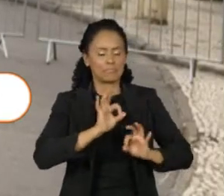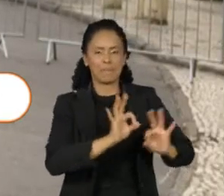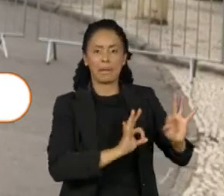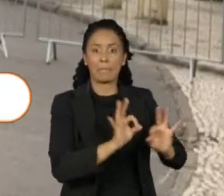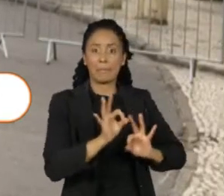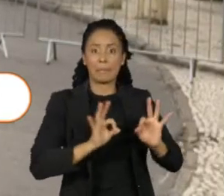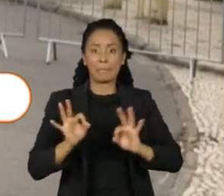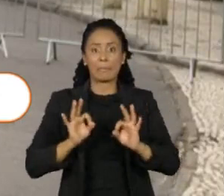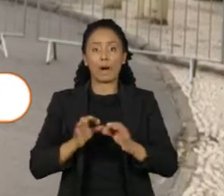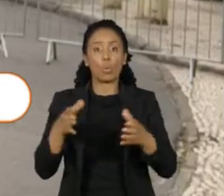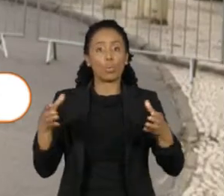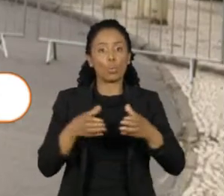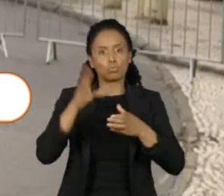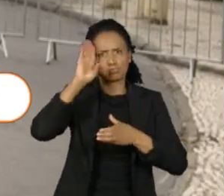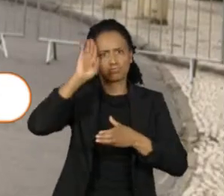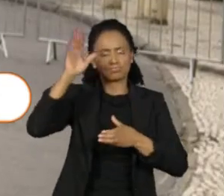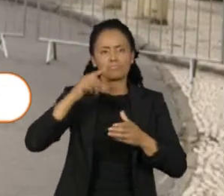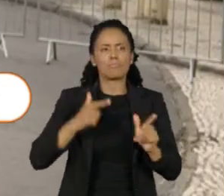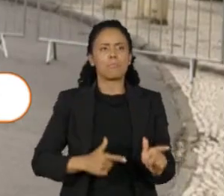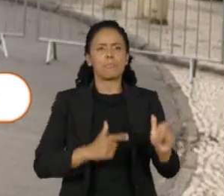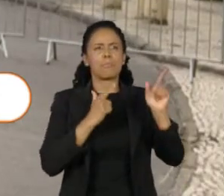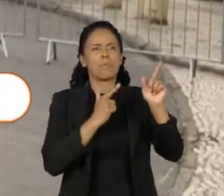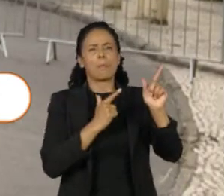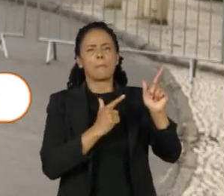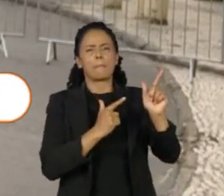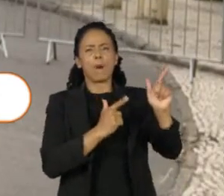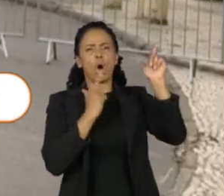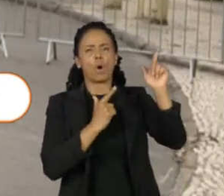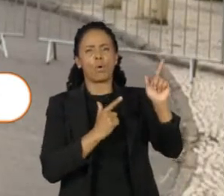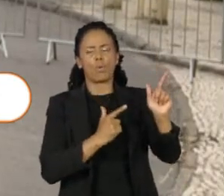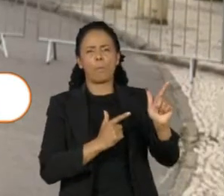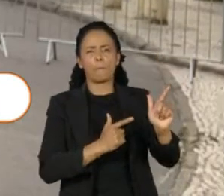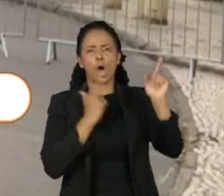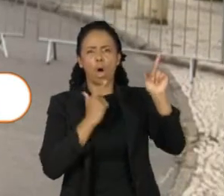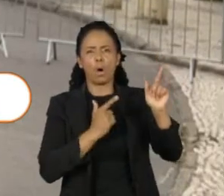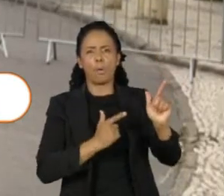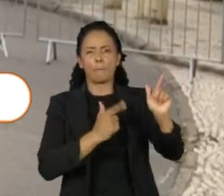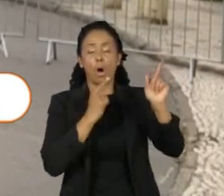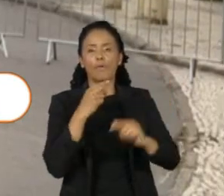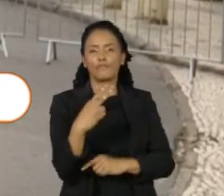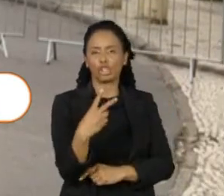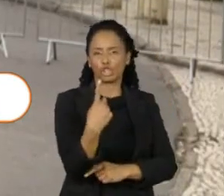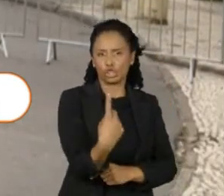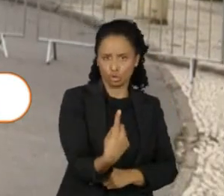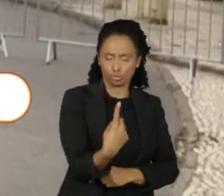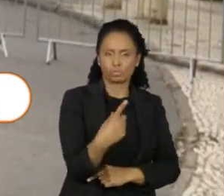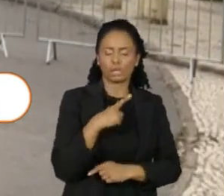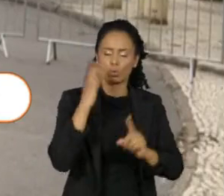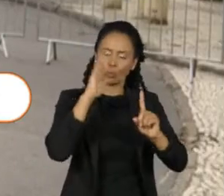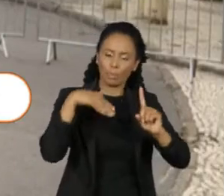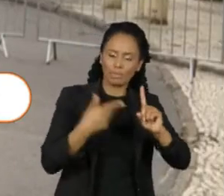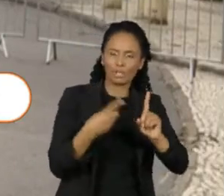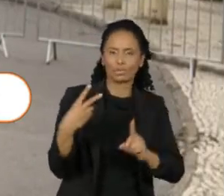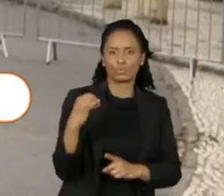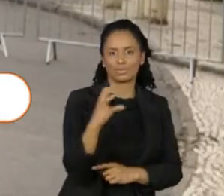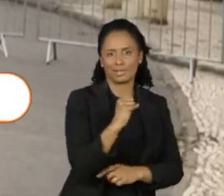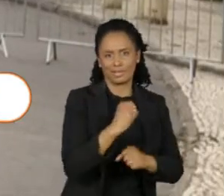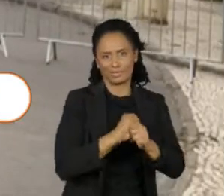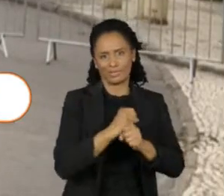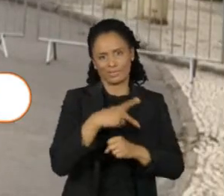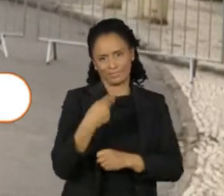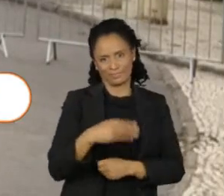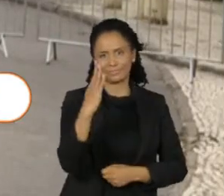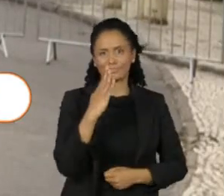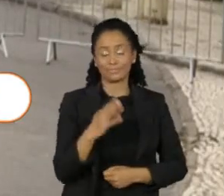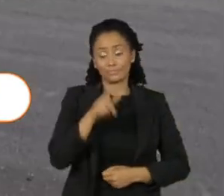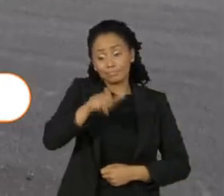e artilharia do Forte vão executar Uma salva de 21 tiros para homenagear o Bicentenário do Brasil